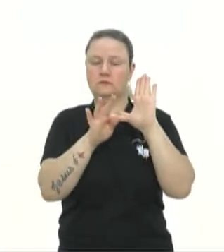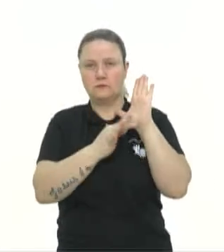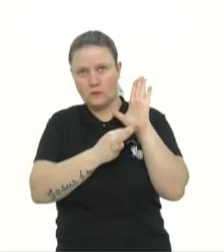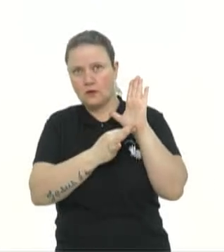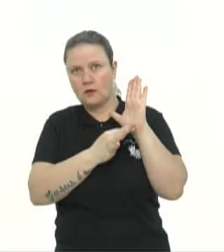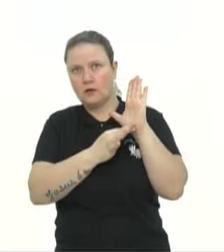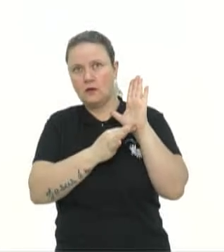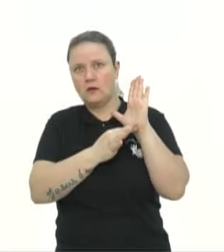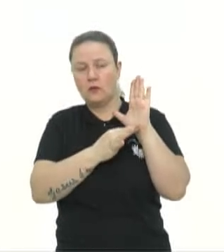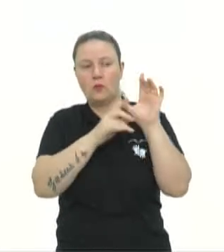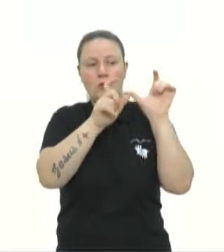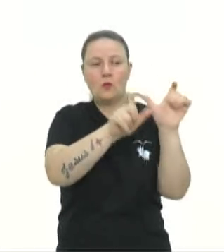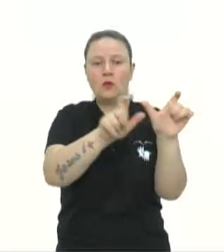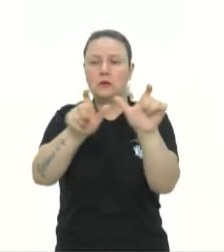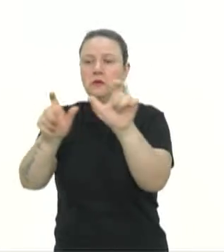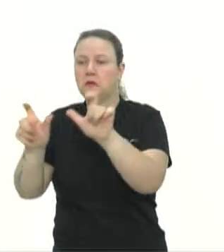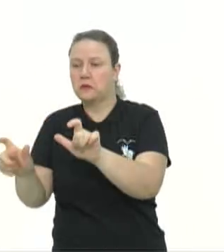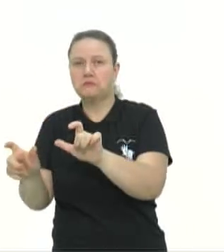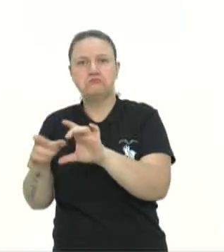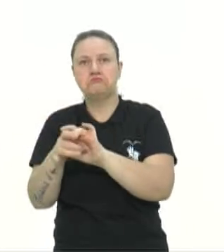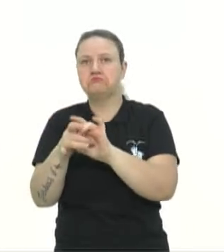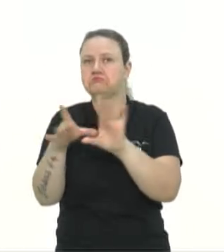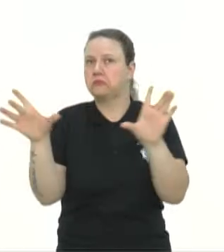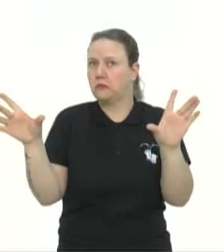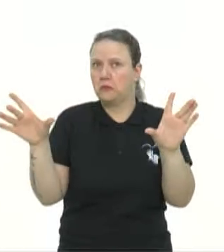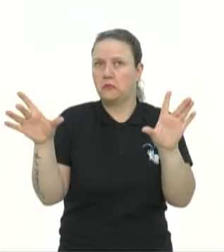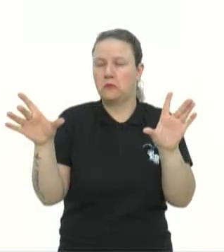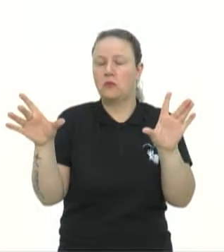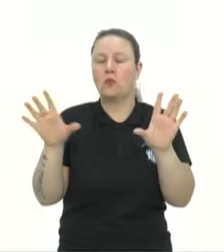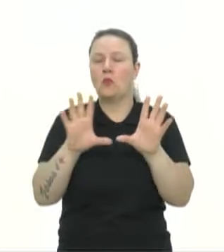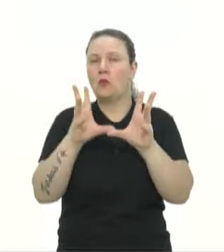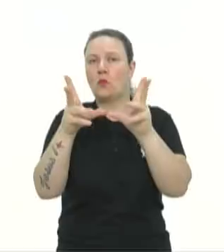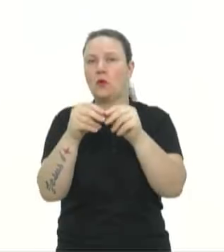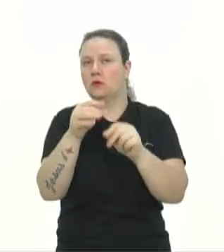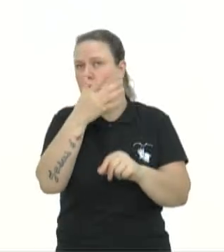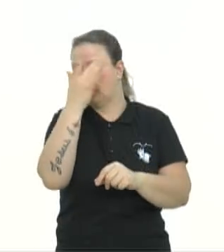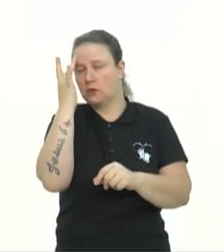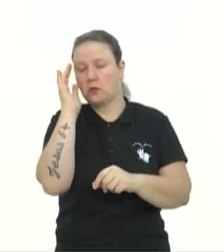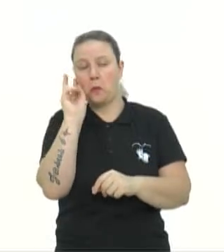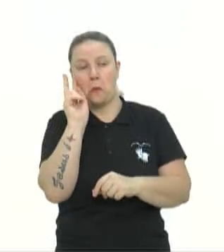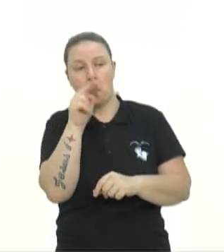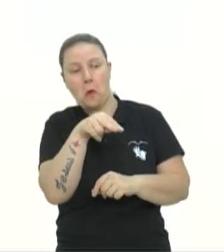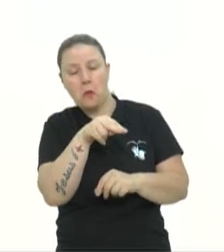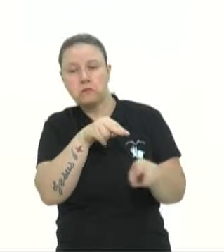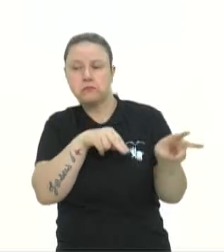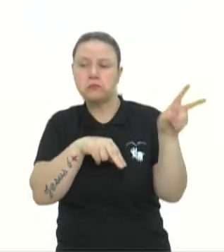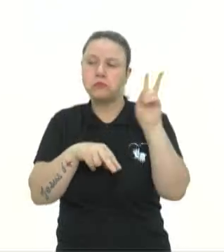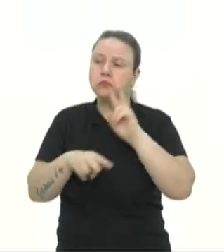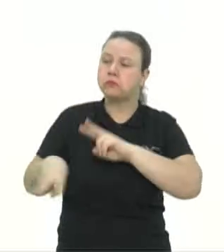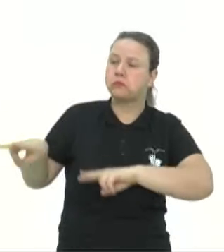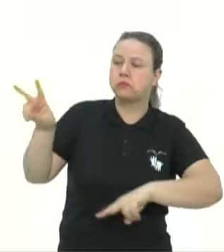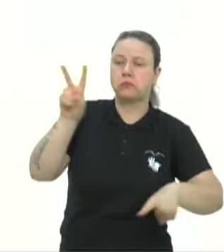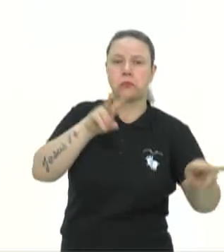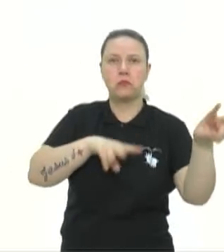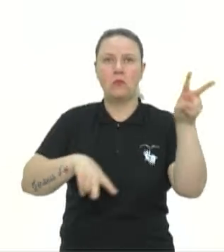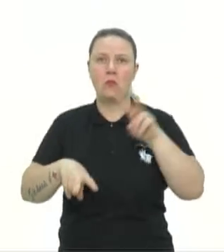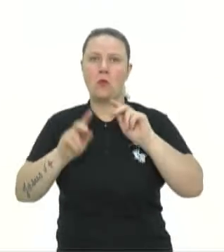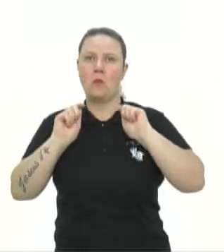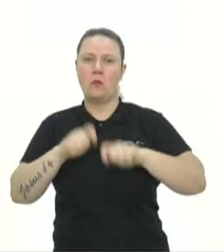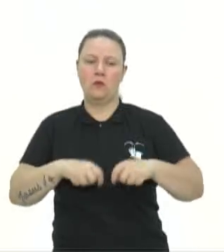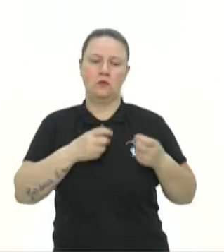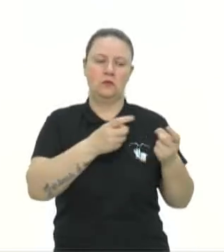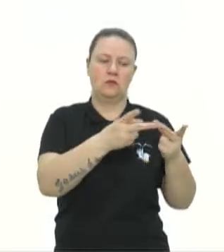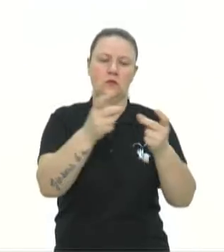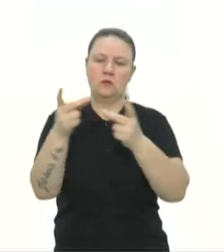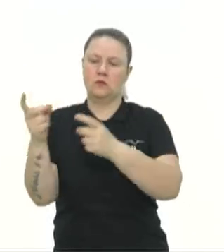espaços públicos. O objetivo do cartaz é trazer uma informação de maneira a chamar a atenção para vender um produto ou